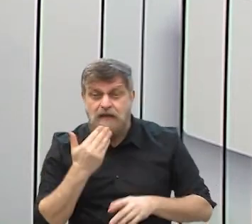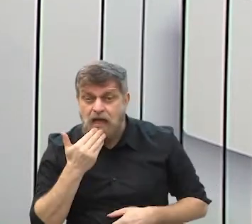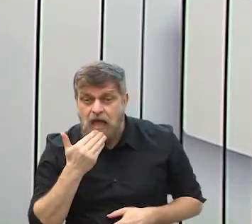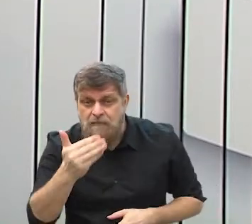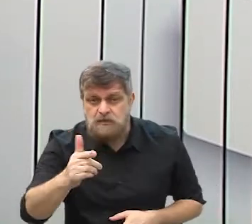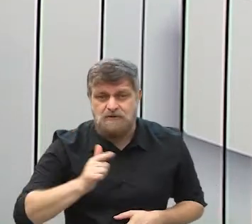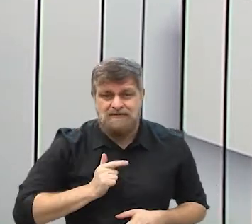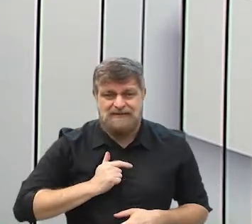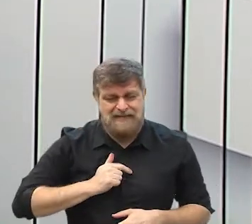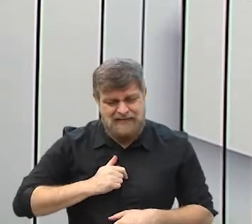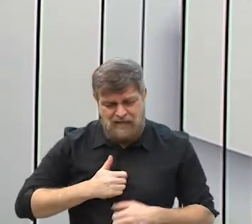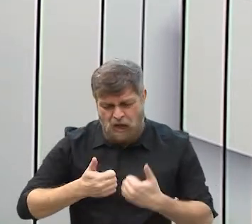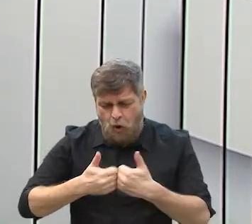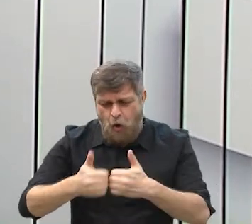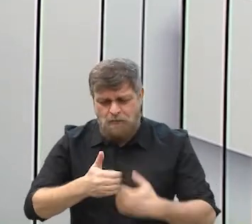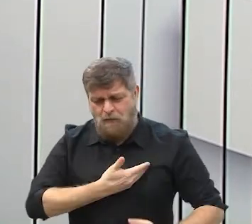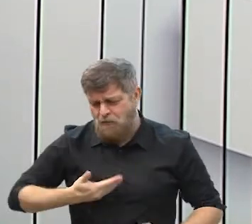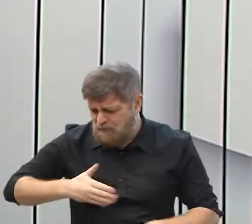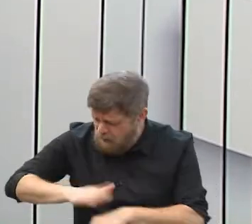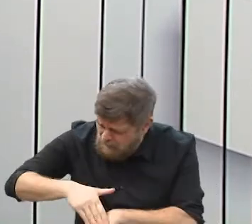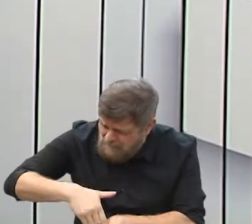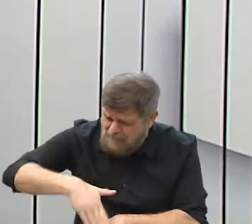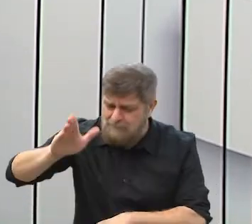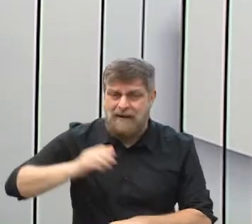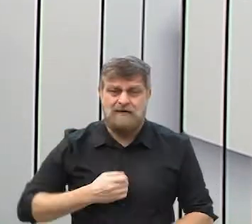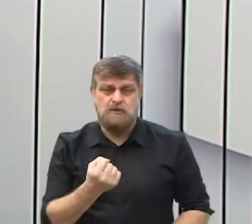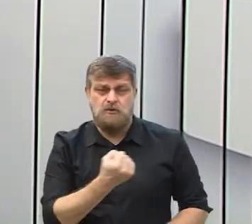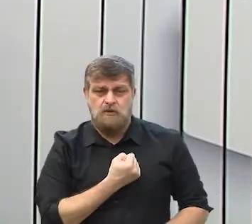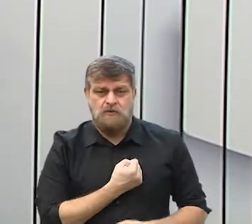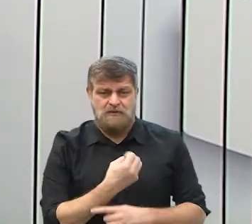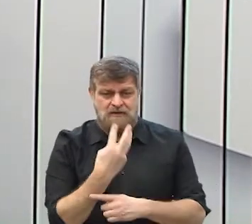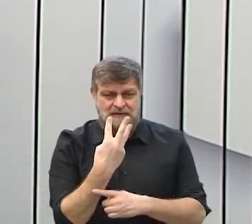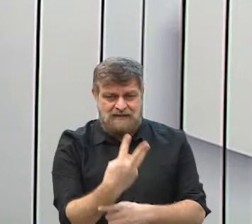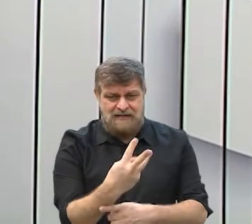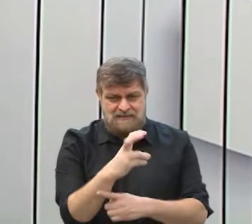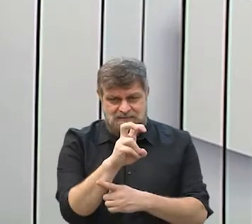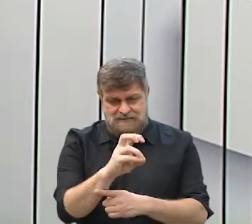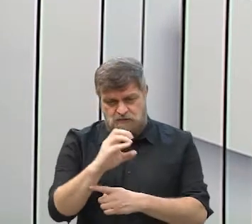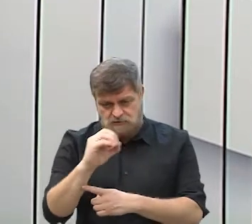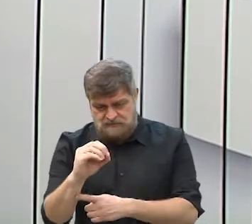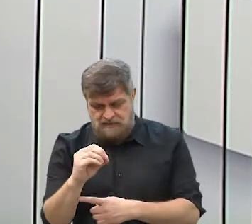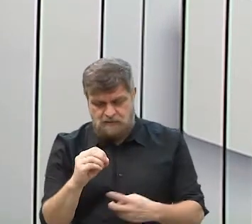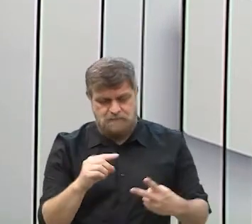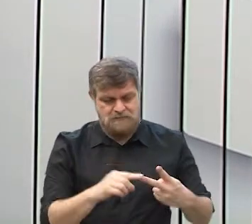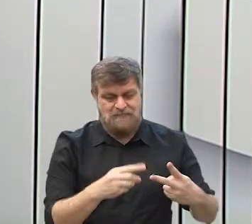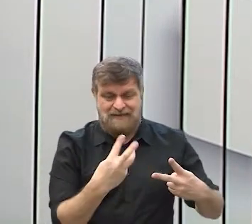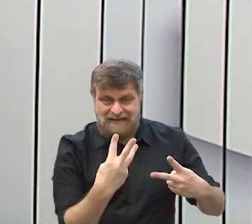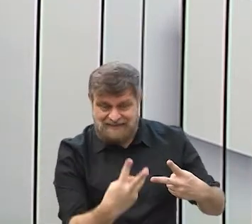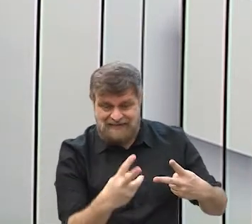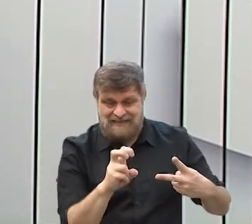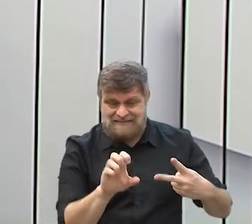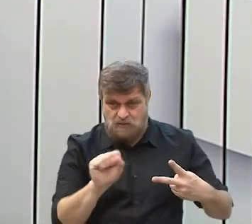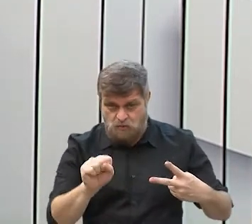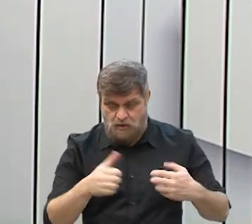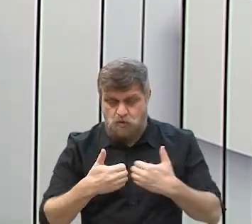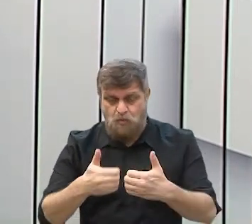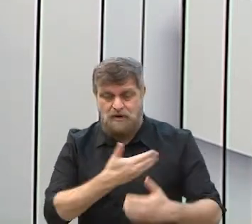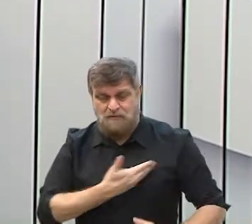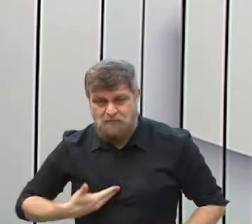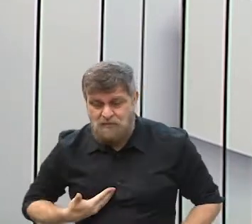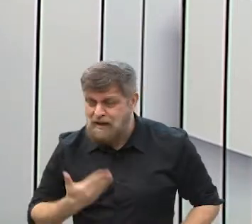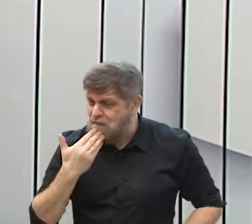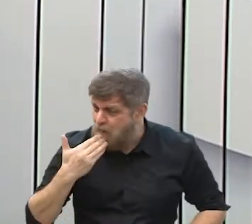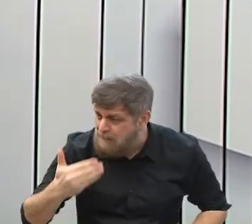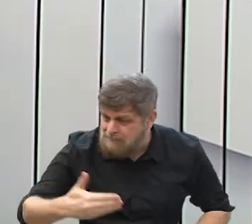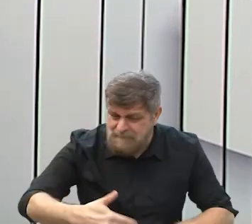da frota de ônibus das linhas 350, 358 do sistema de transporte coletivo,